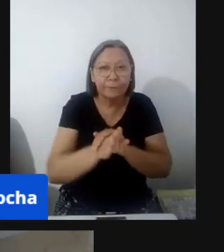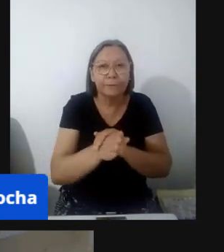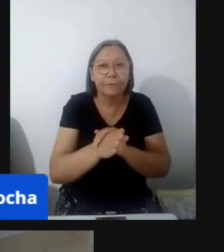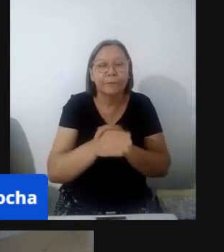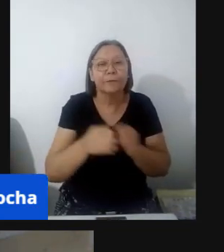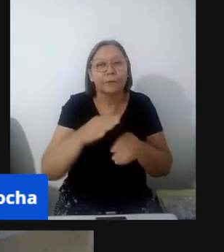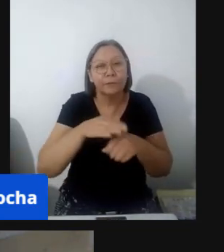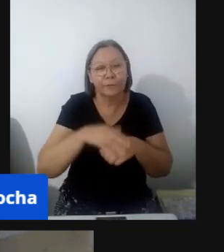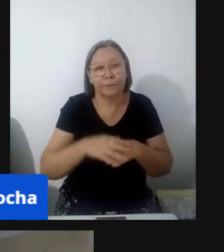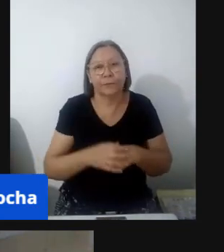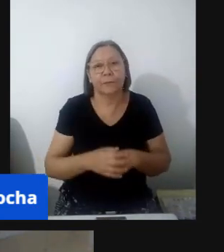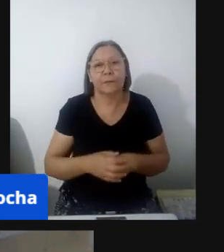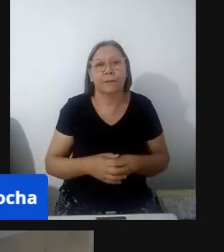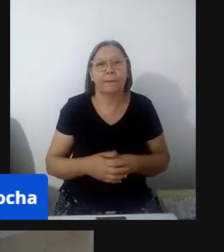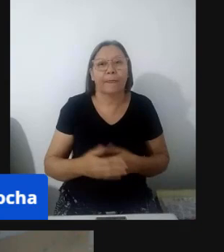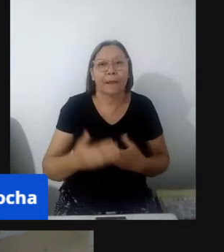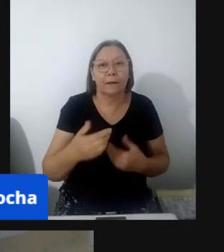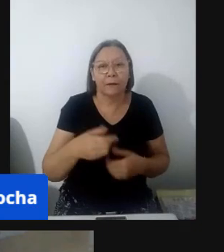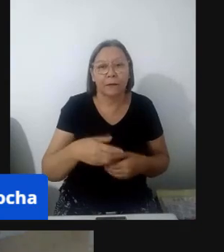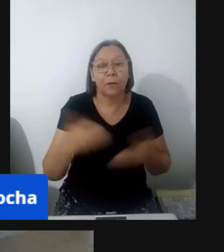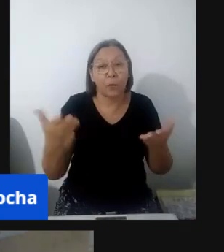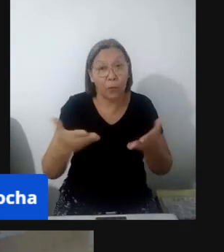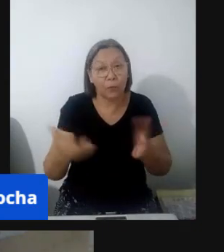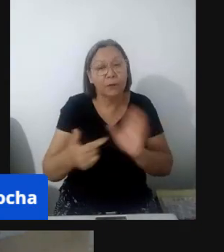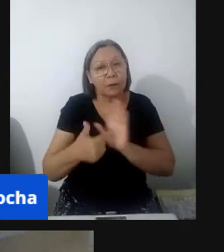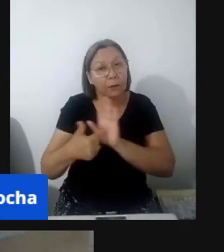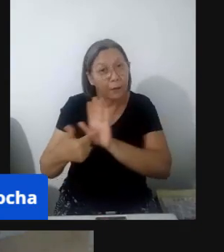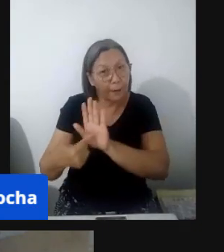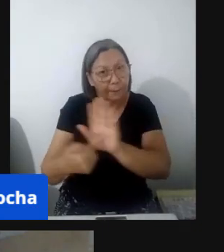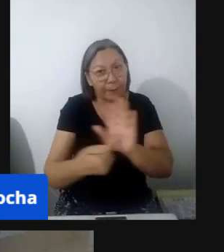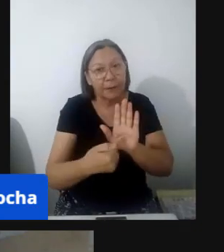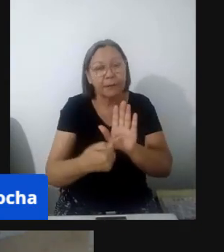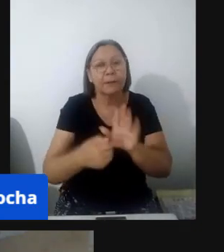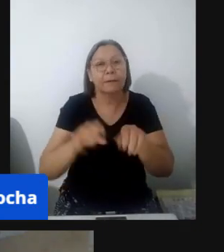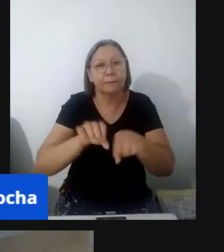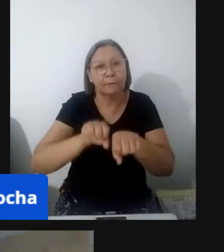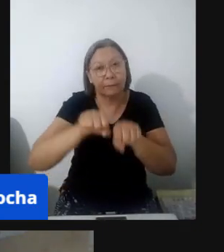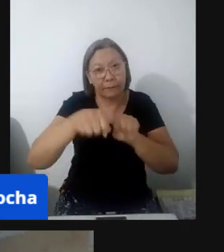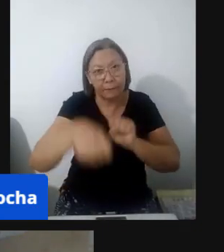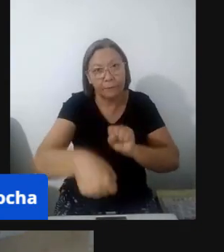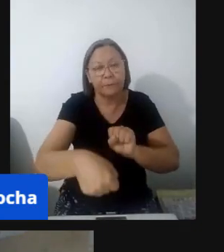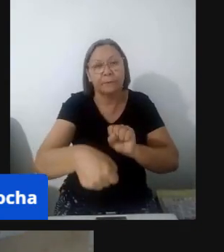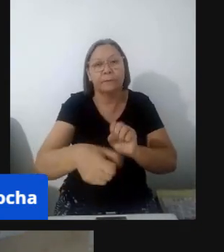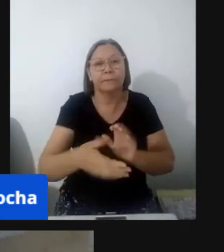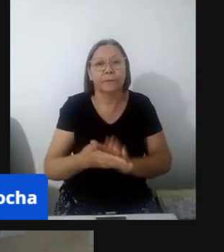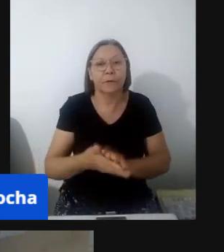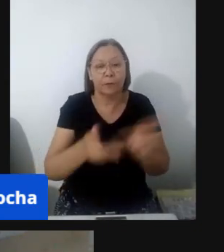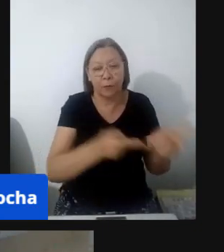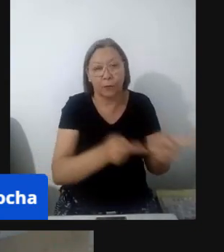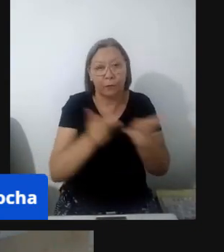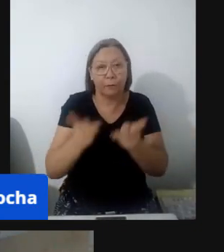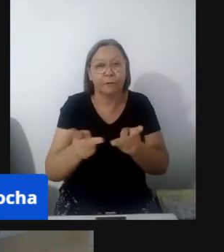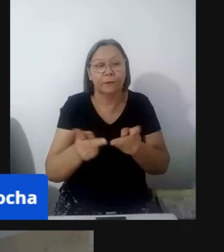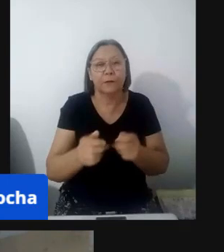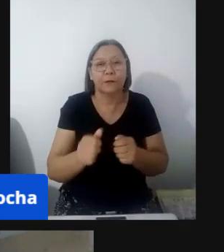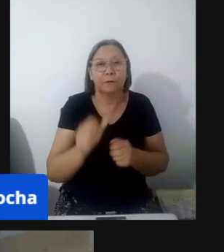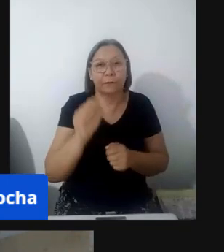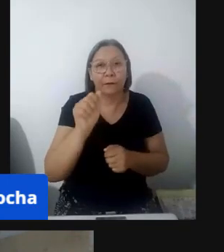minha parte, é isso que nós queríamos trazer para essa formação, e daí eu convido o professor Paulo,